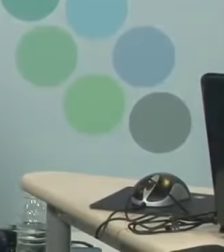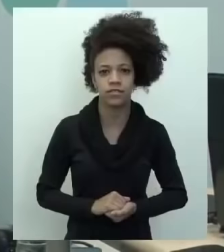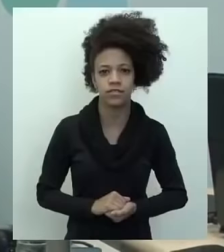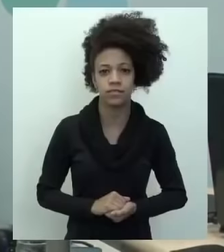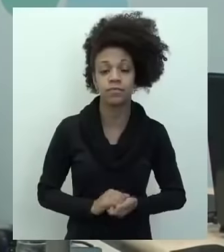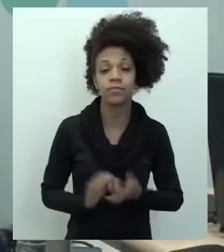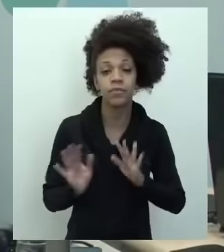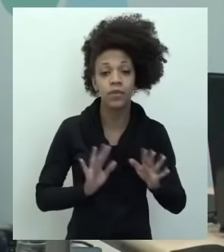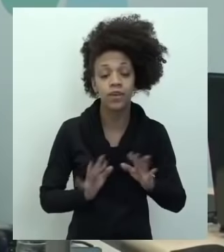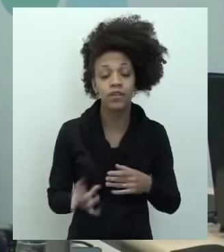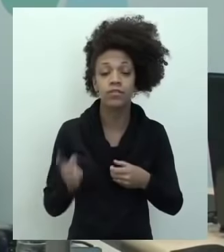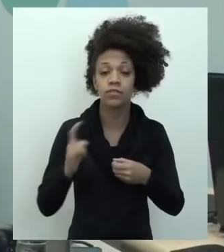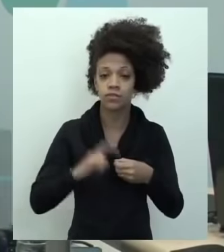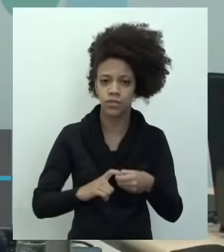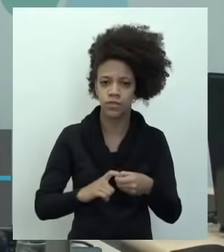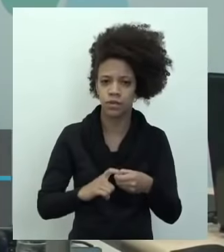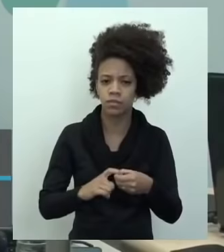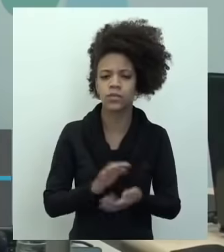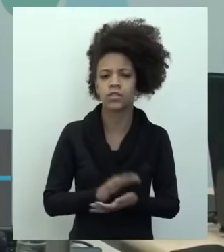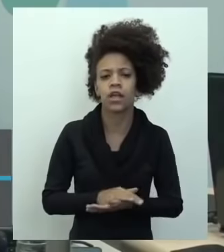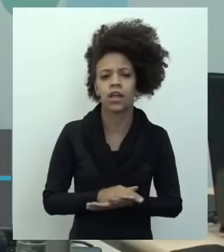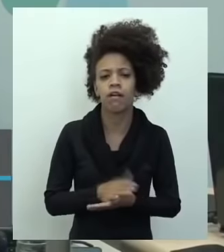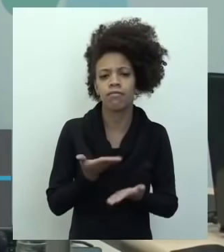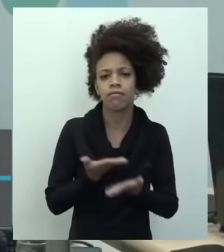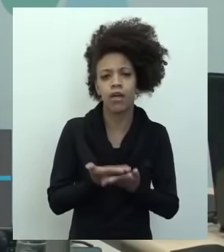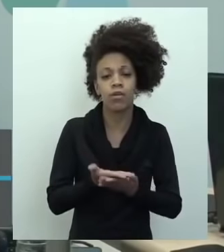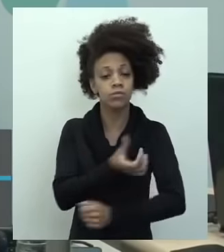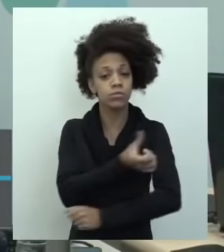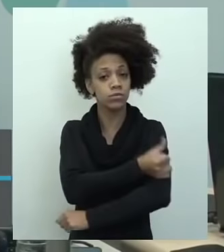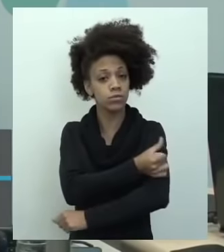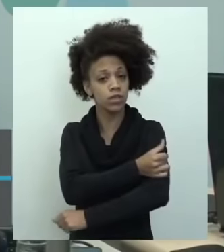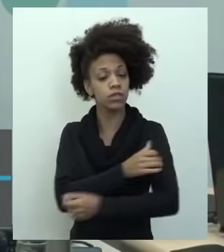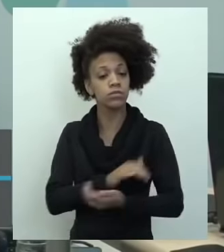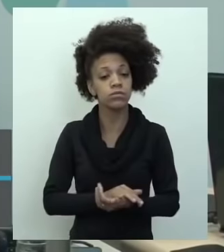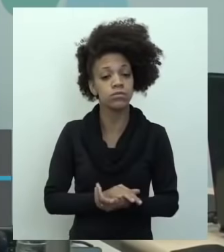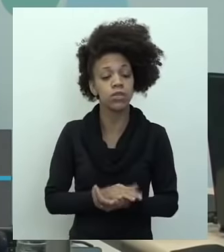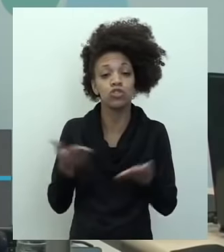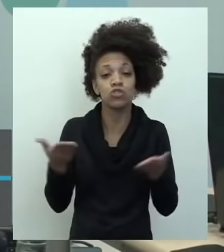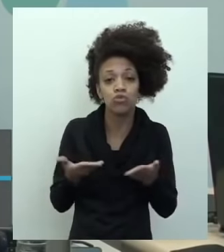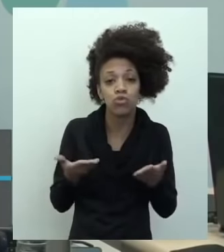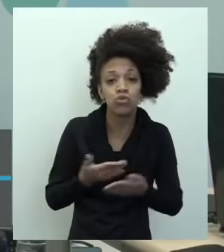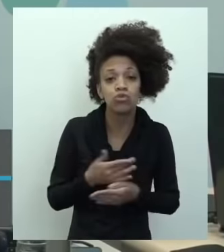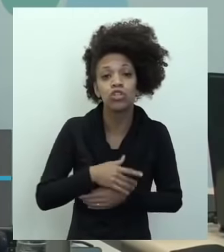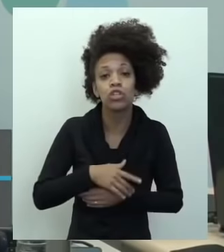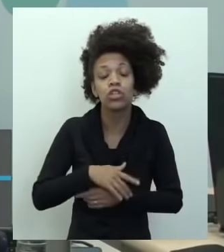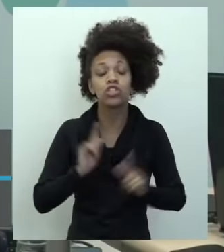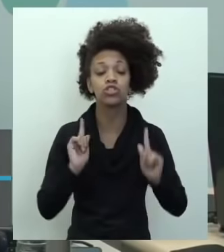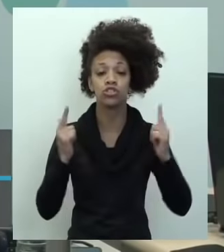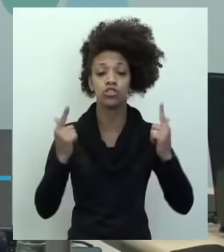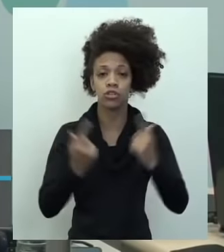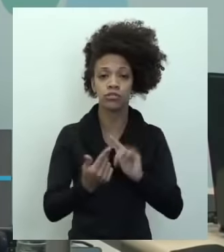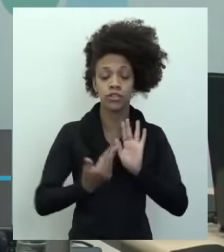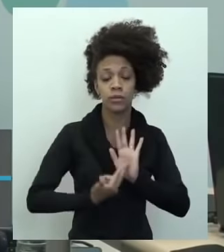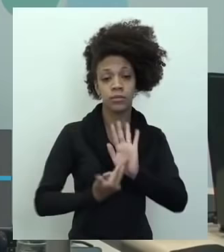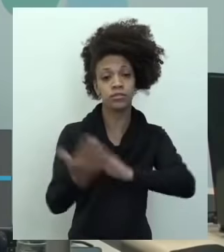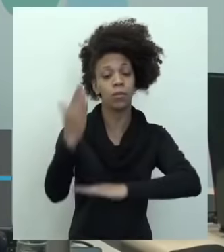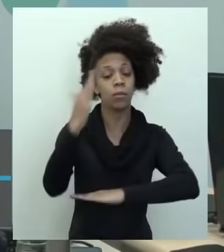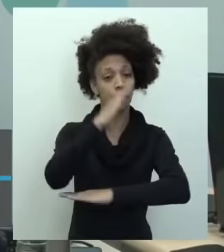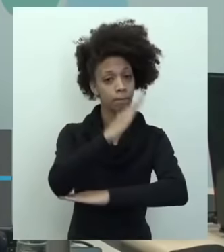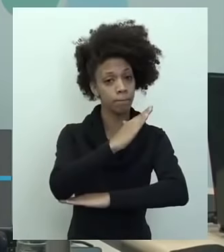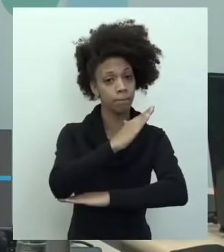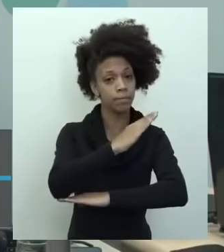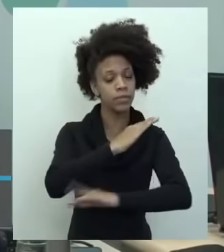Olá, voltamos, estamos aqui na aula do 6º ano, a aula de hoje de Geografia sobre representações cartográficas e